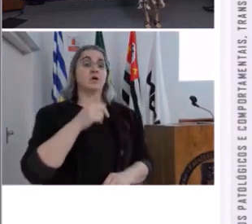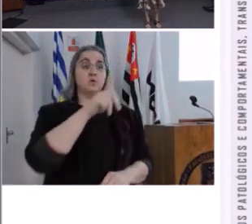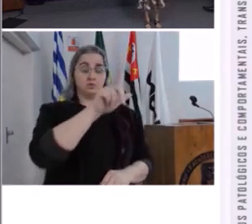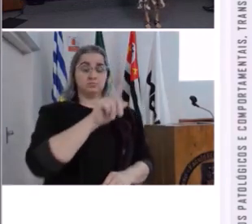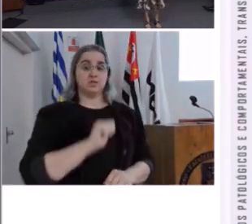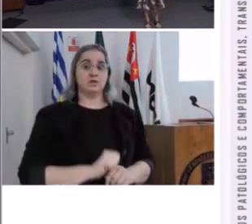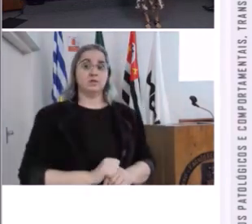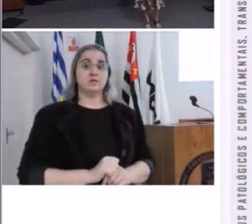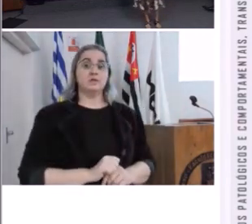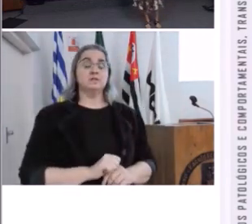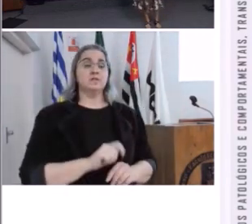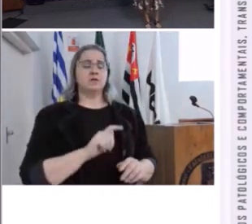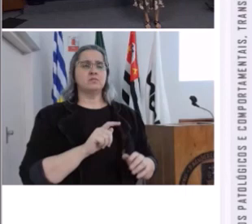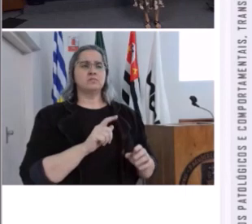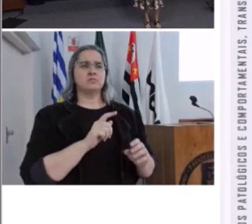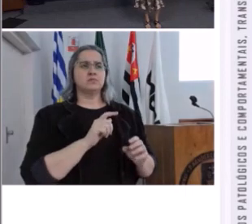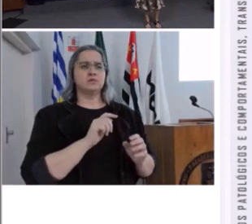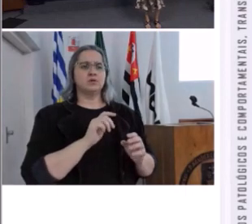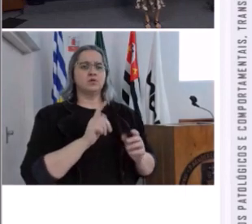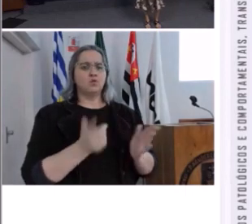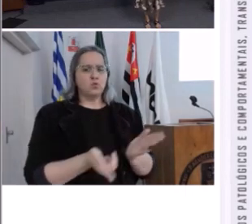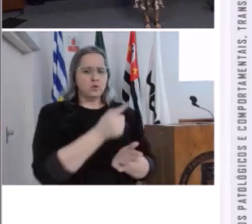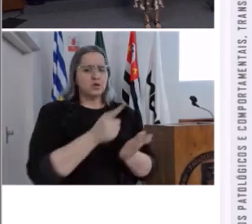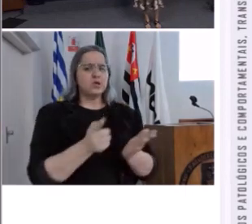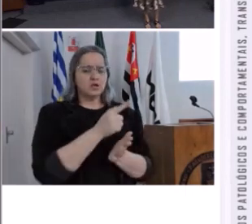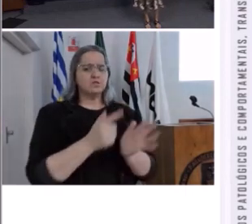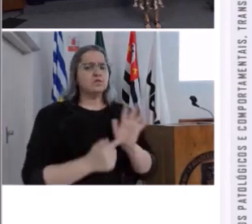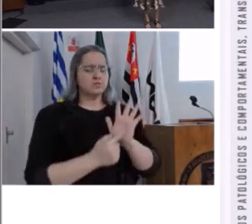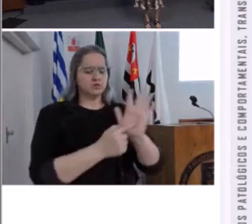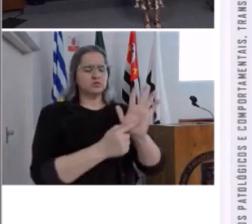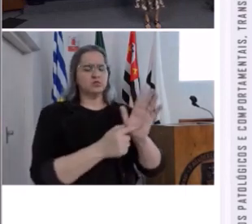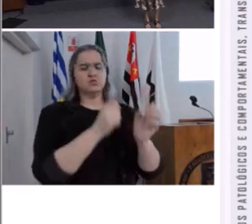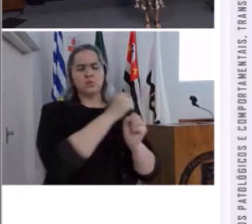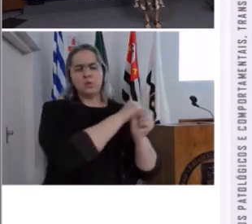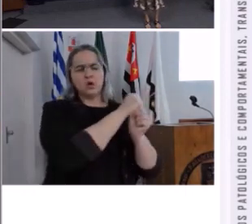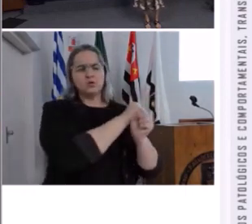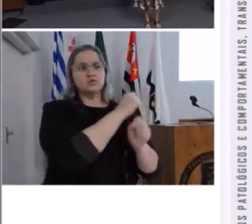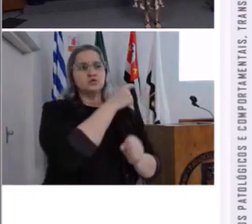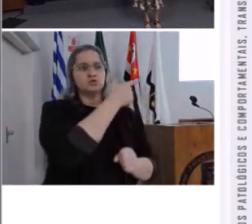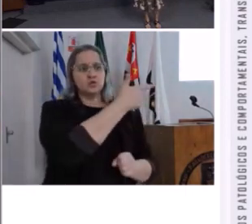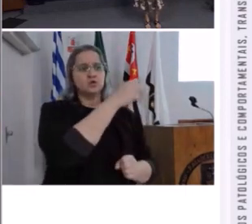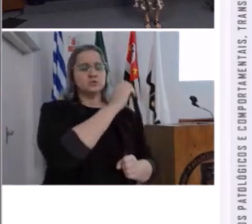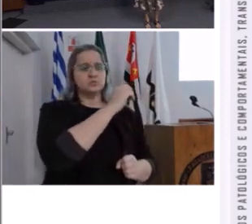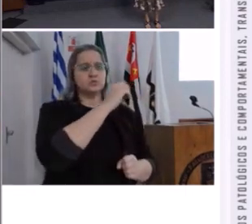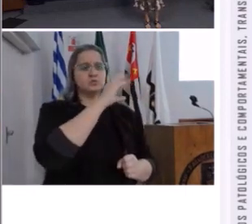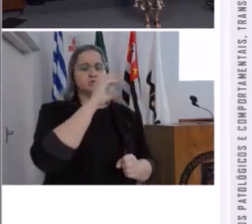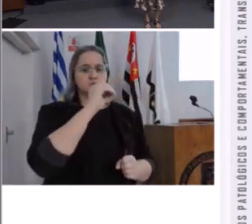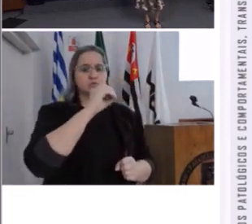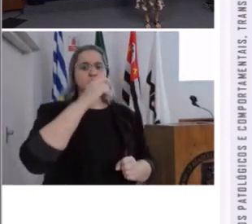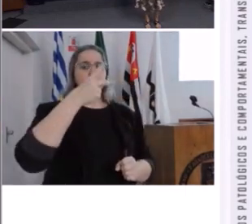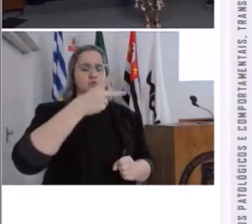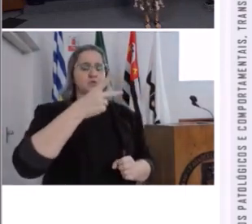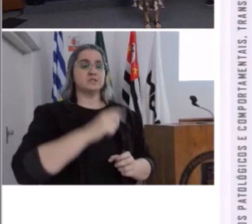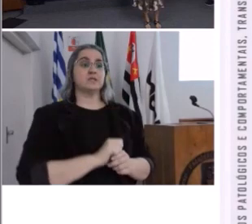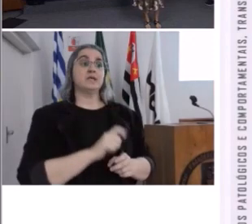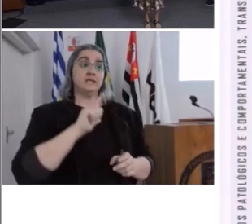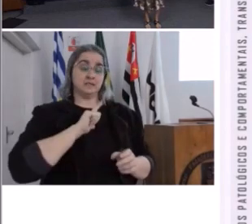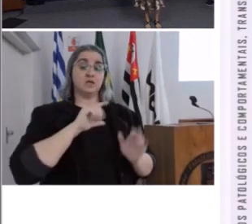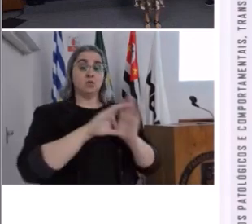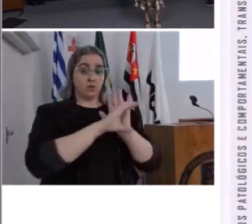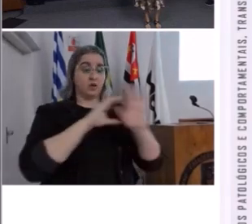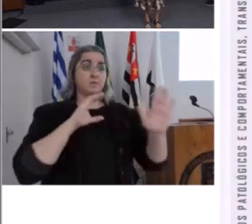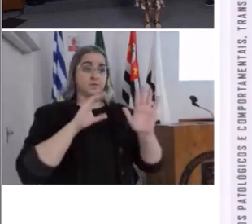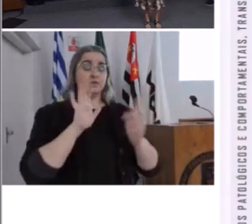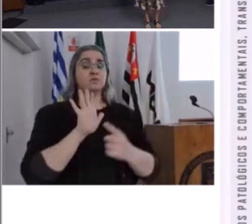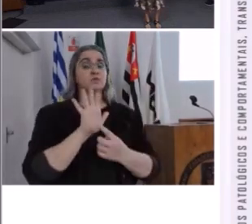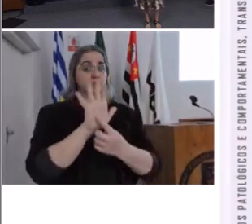especiais. Ela lançou em acho que foi 2002, se eu não me engano. Inclusive, a gente tem um capítulo de livro falando sobre